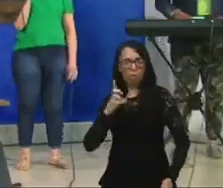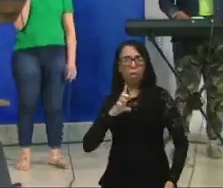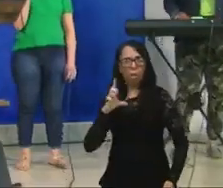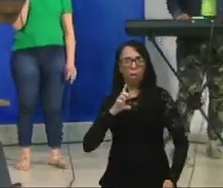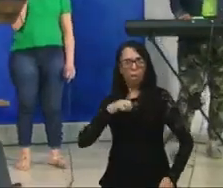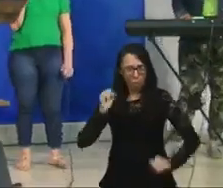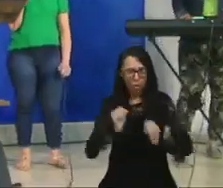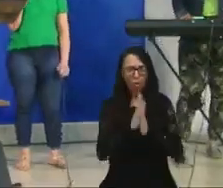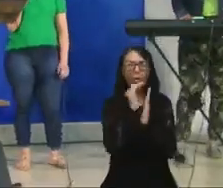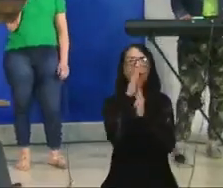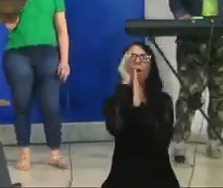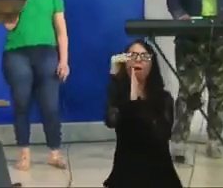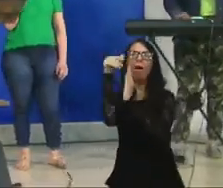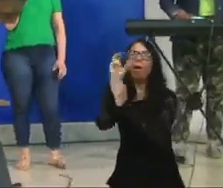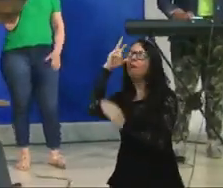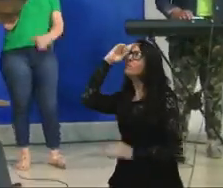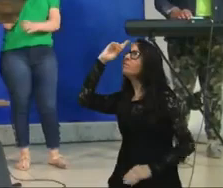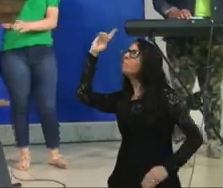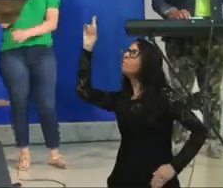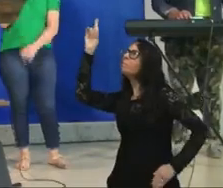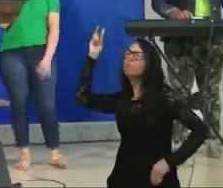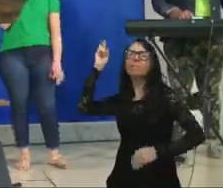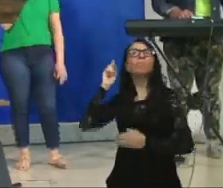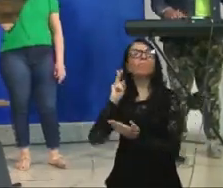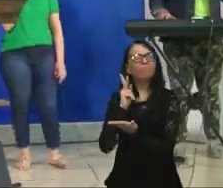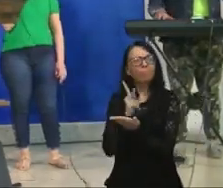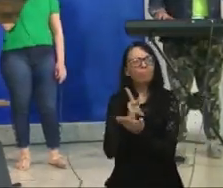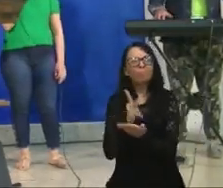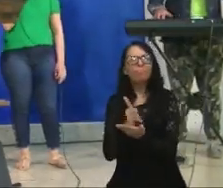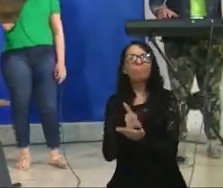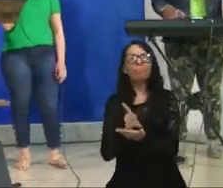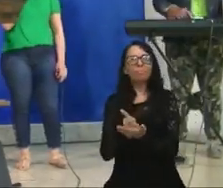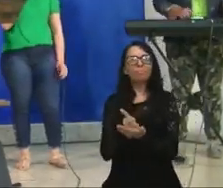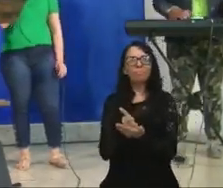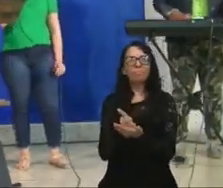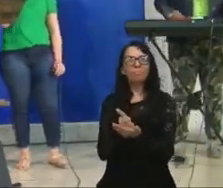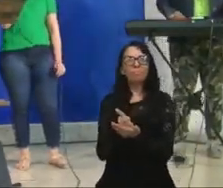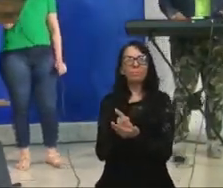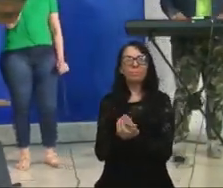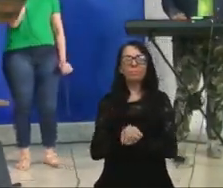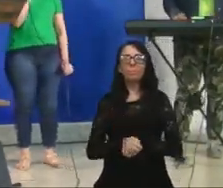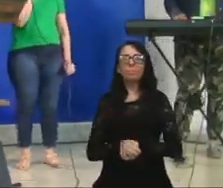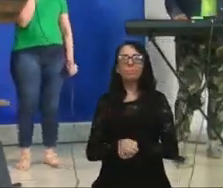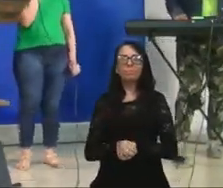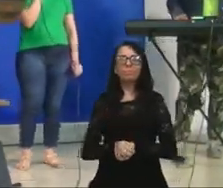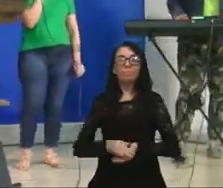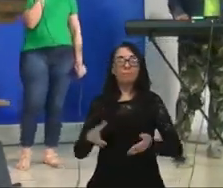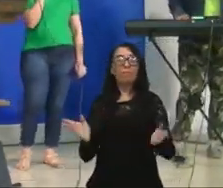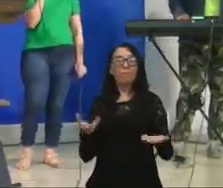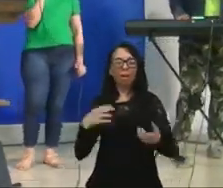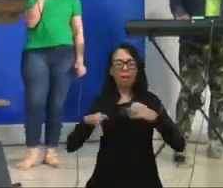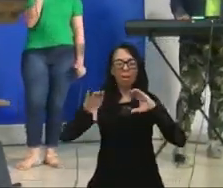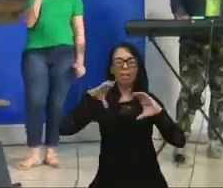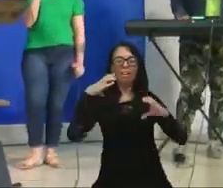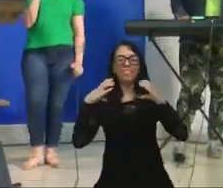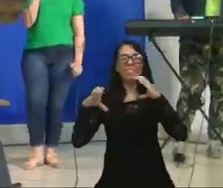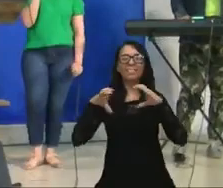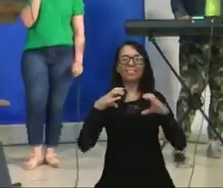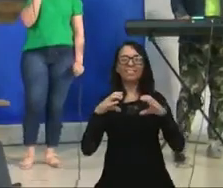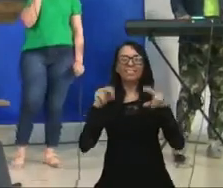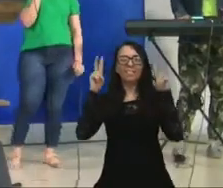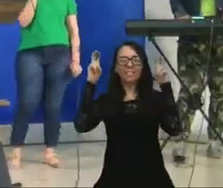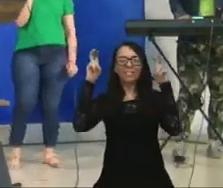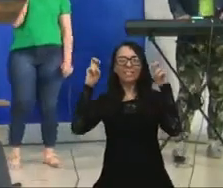Vamos louvar o nosso Deus com o cântico Vem. Esta é a hora da adoração, é a hora de abrirmos o nosso